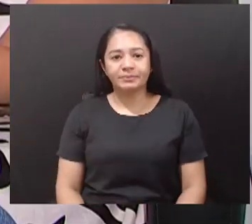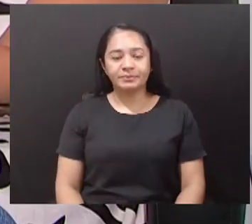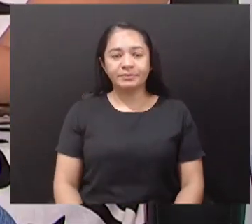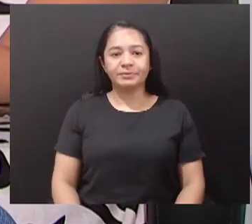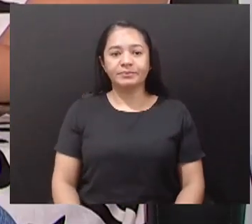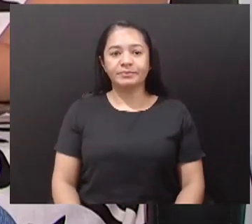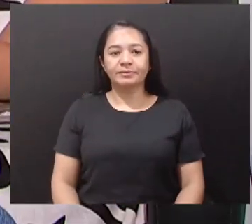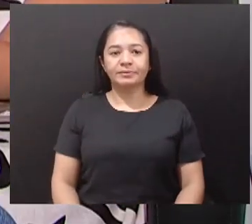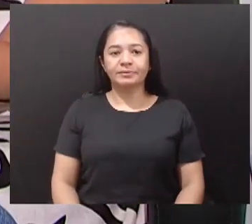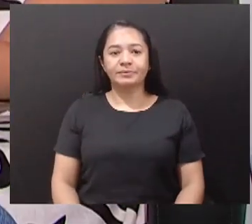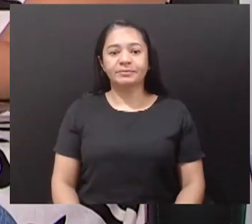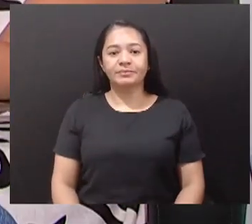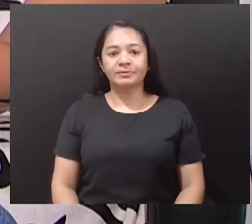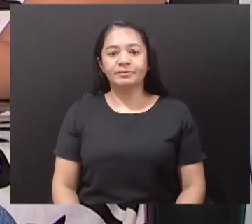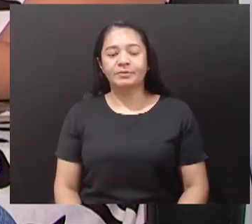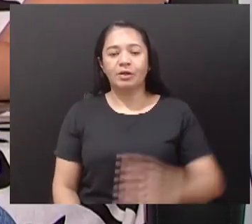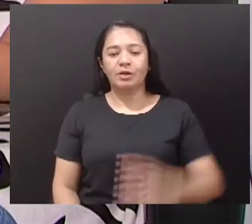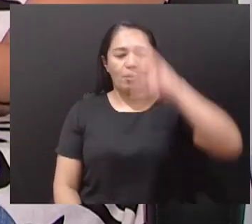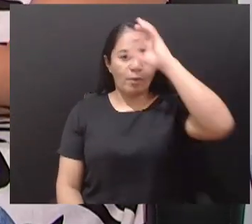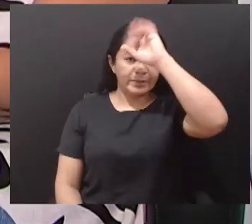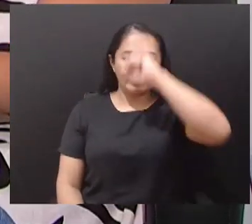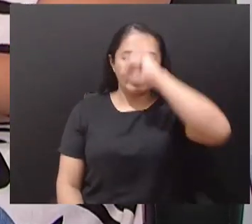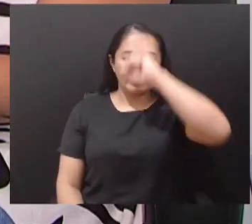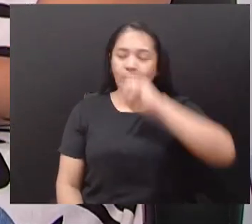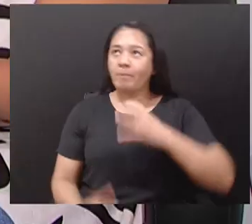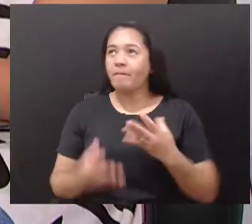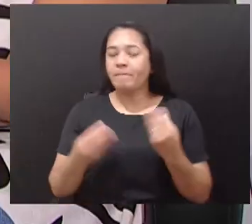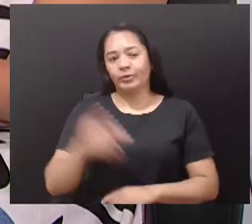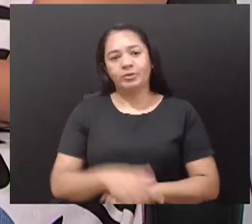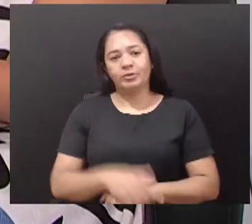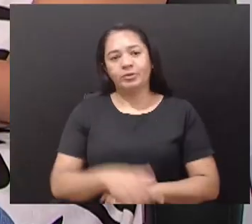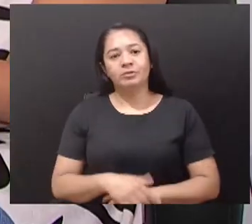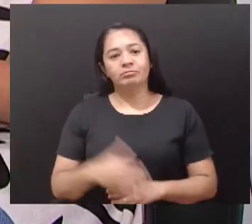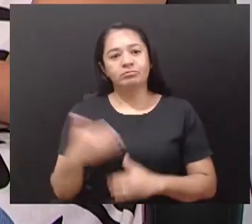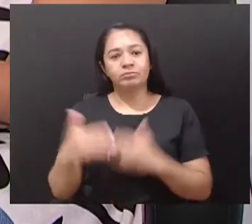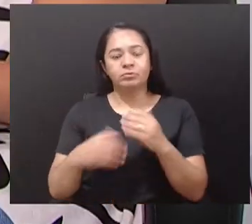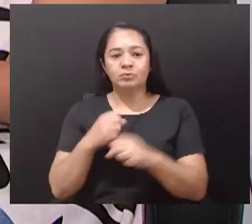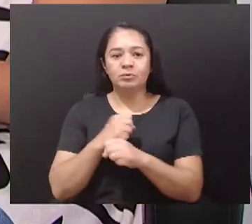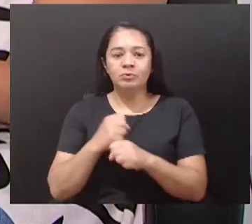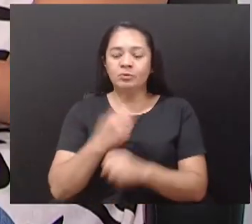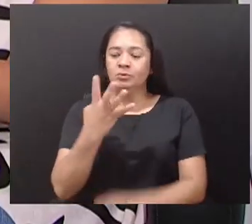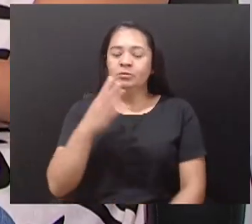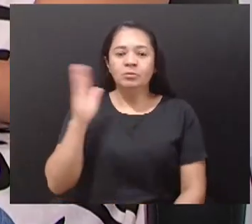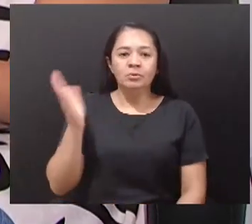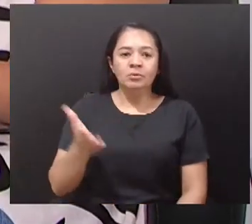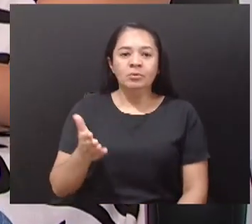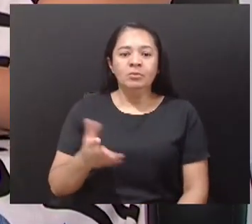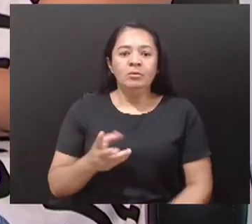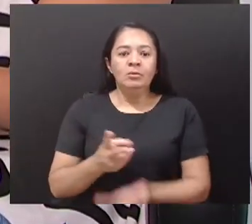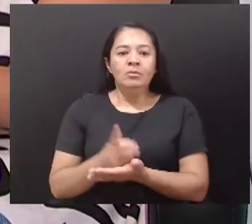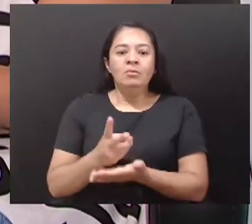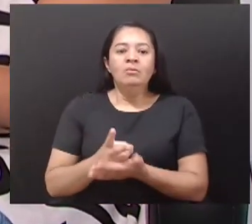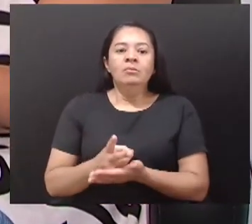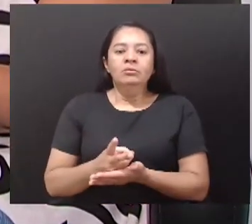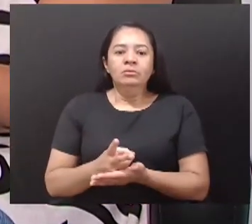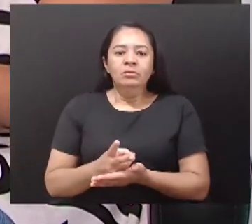então aprendi muito com ele e foi depois de 4 anos e meio, mesmo assim, eu ainda não empreendi. Eu achei que eu